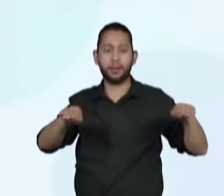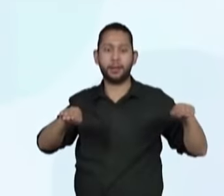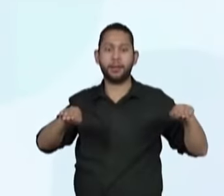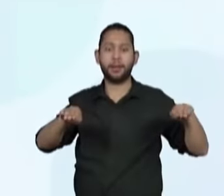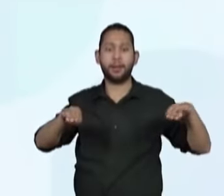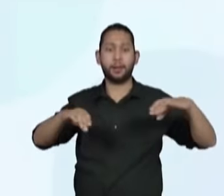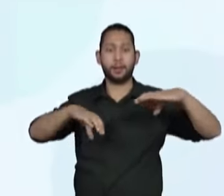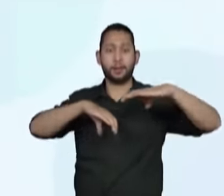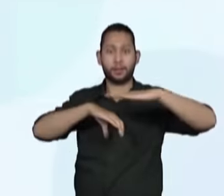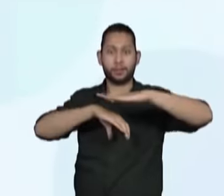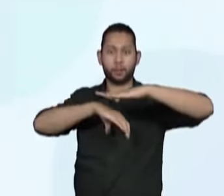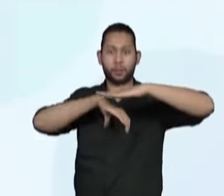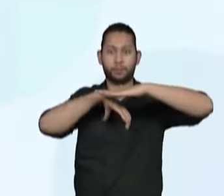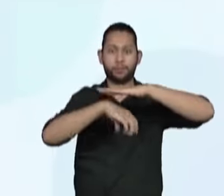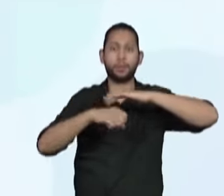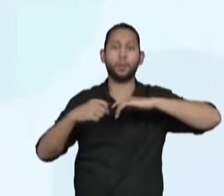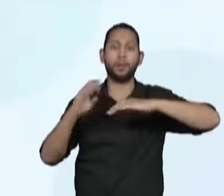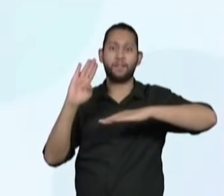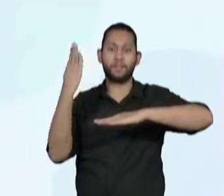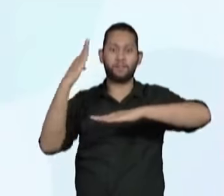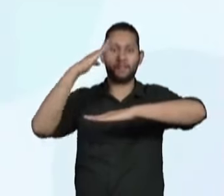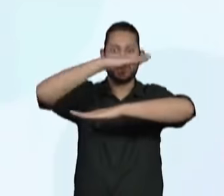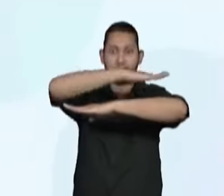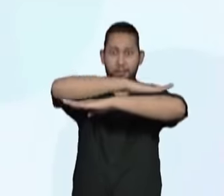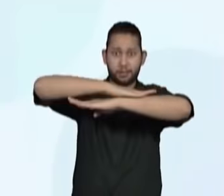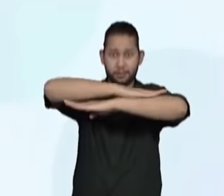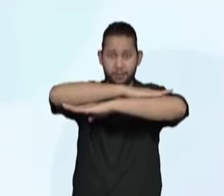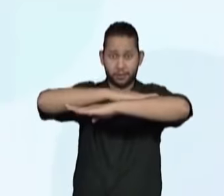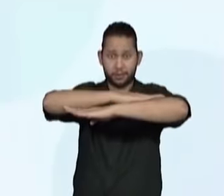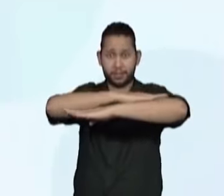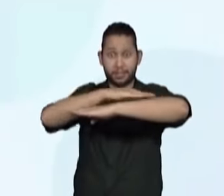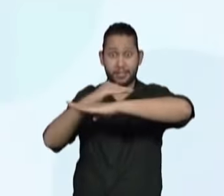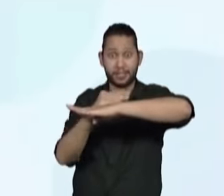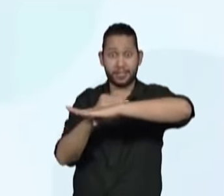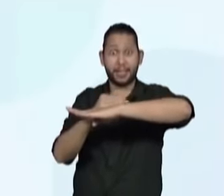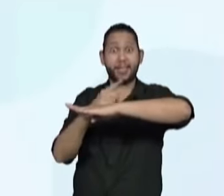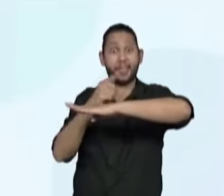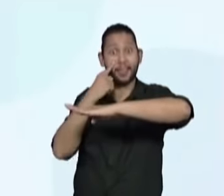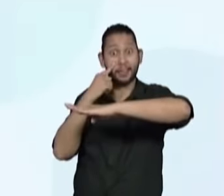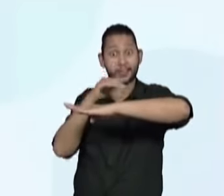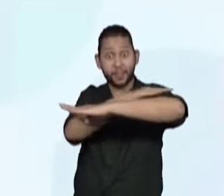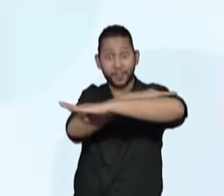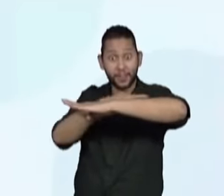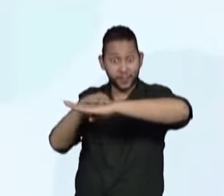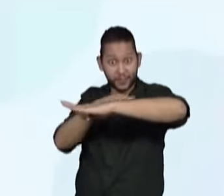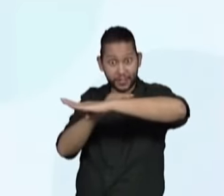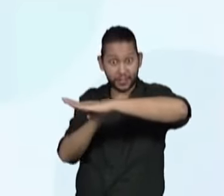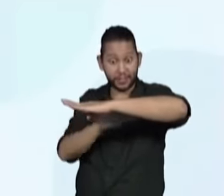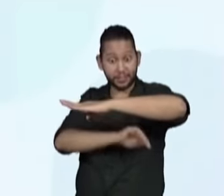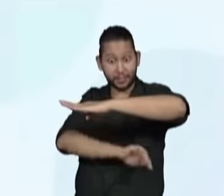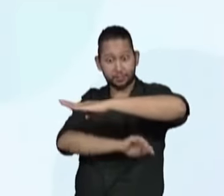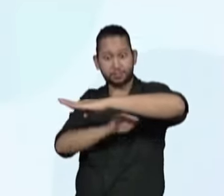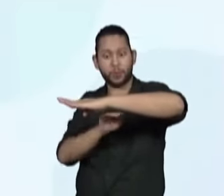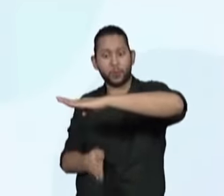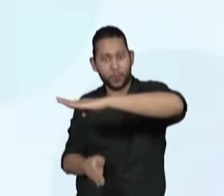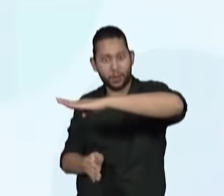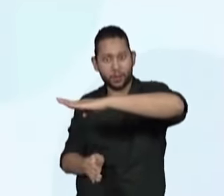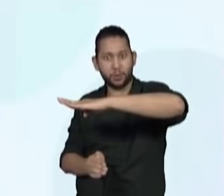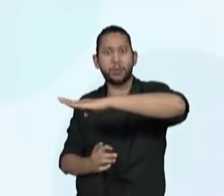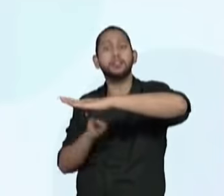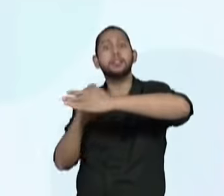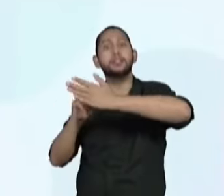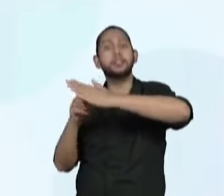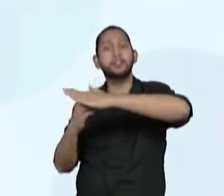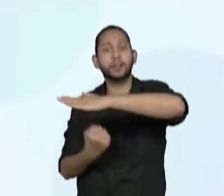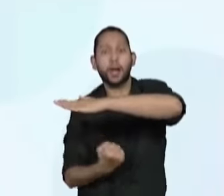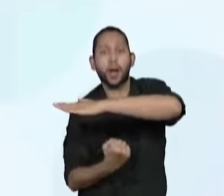né, uma verga ali, ou você tem uma viga, e acima dessa viga você tem, além dela, mais um arco ajudando a separar,